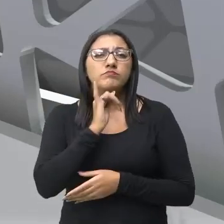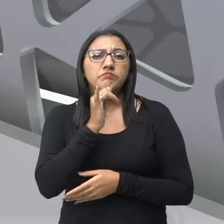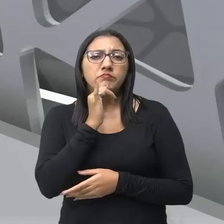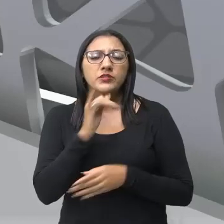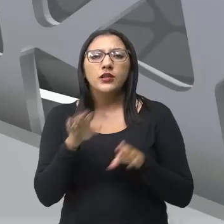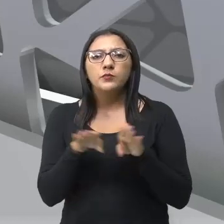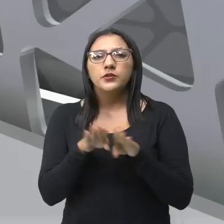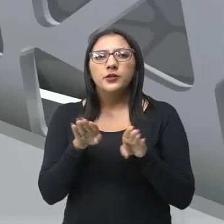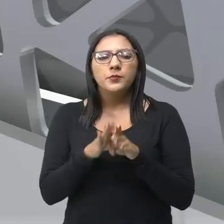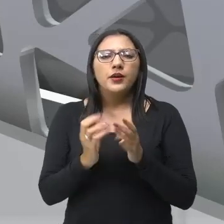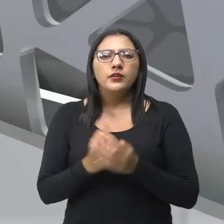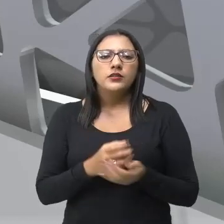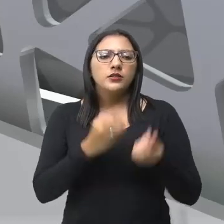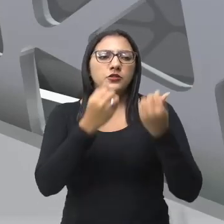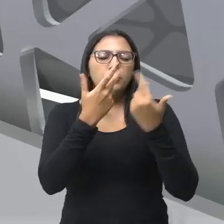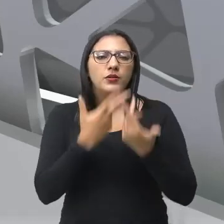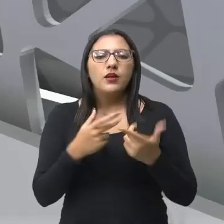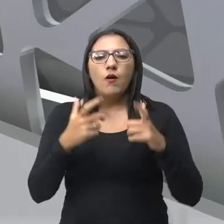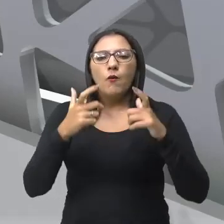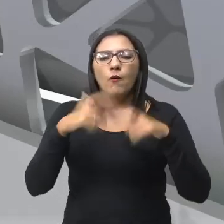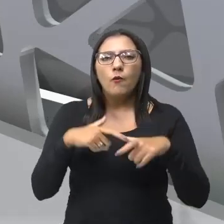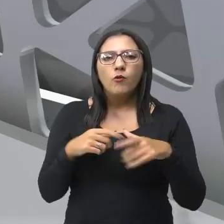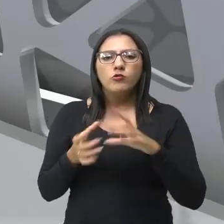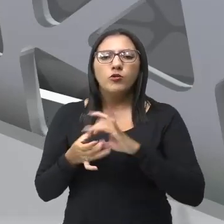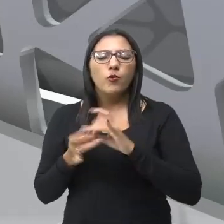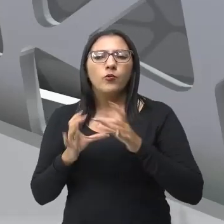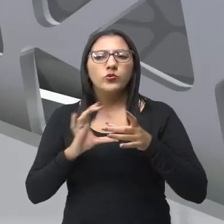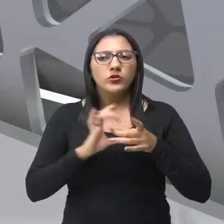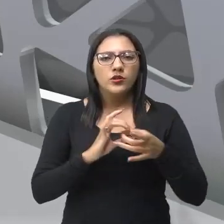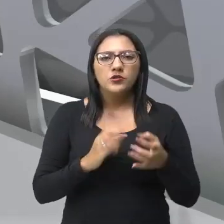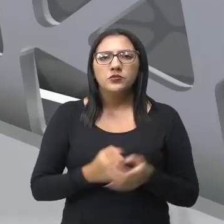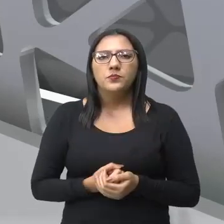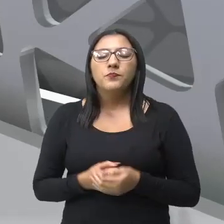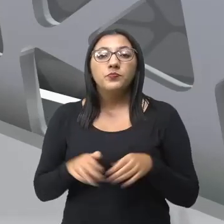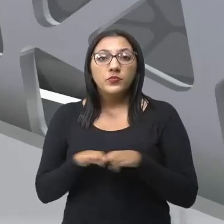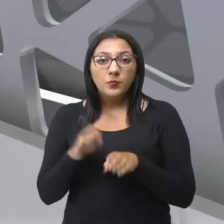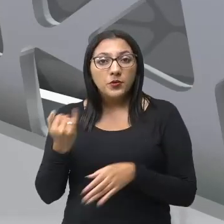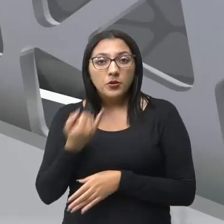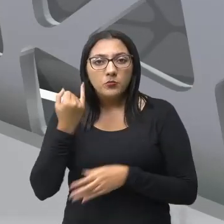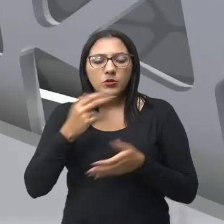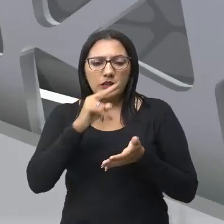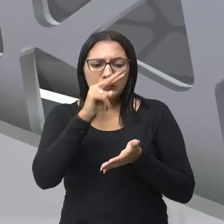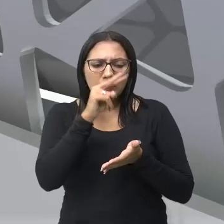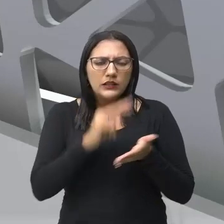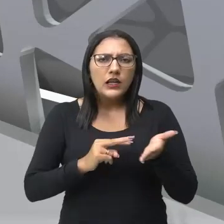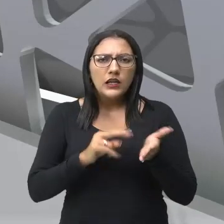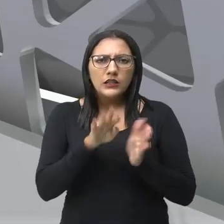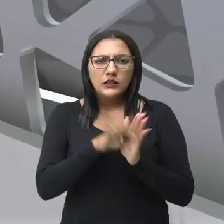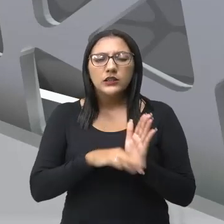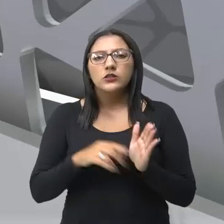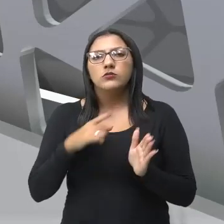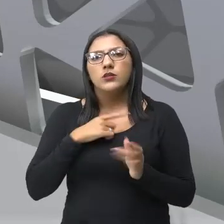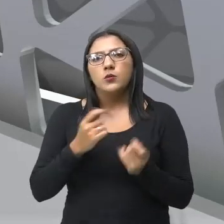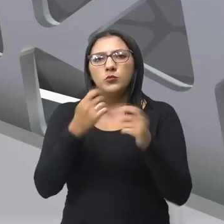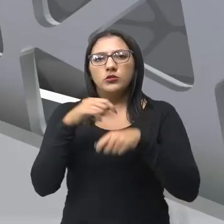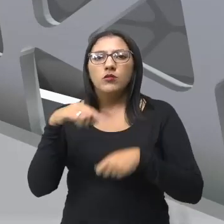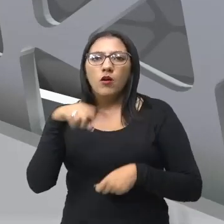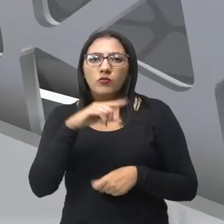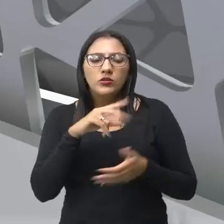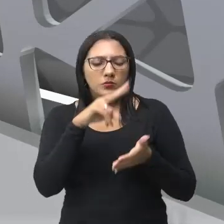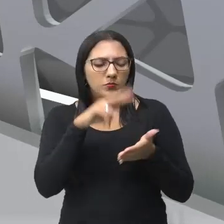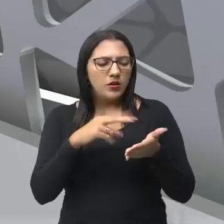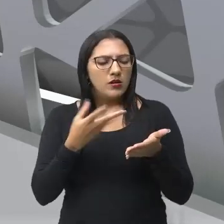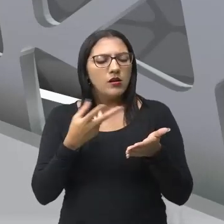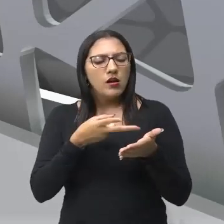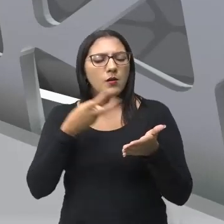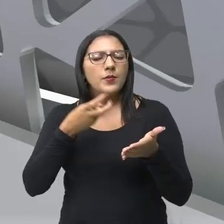Para contextualizar, ok? E é importante, durante a leitura de um texto, você ser capaz de identificar aquilo que é o